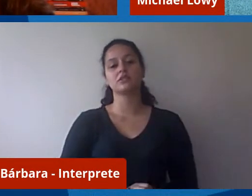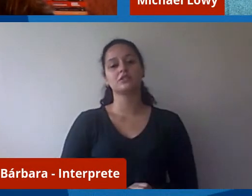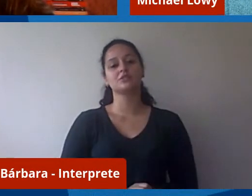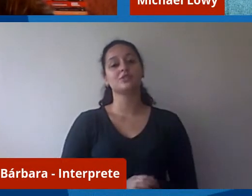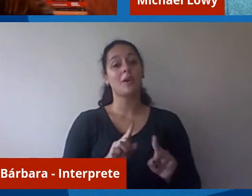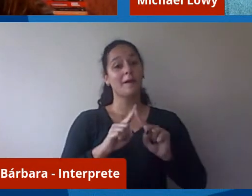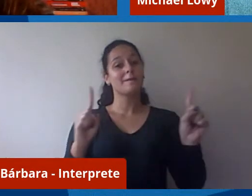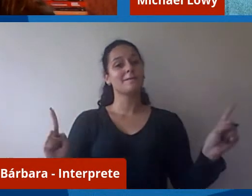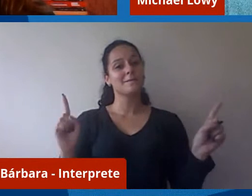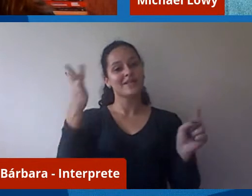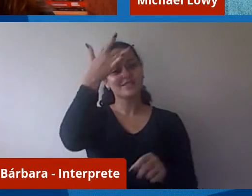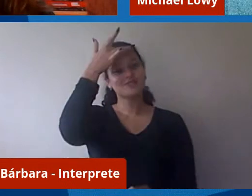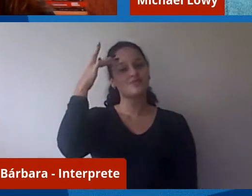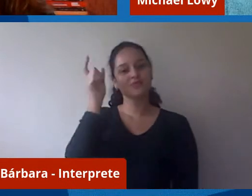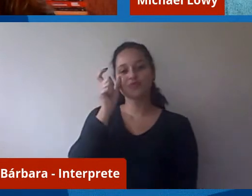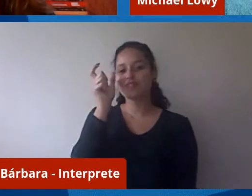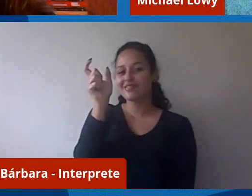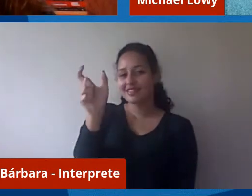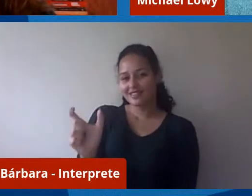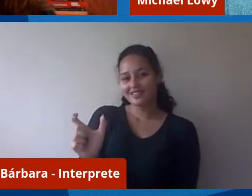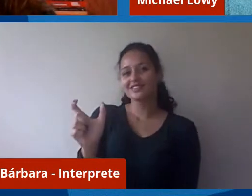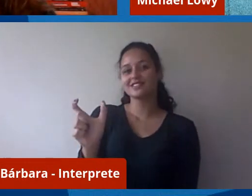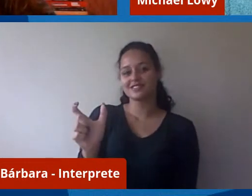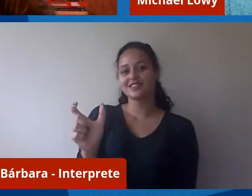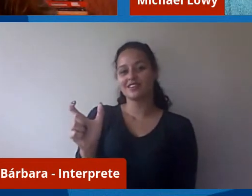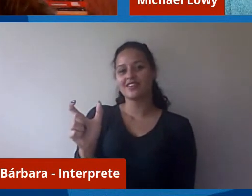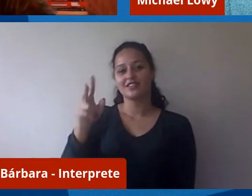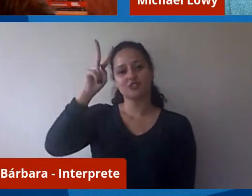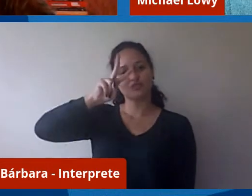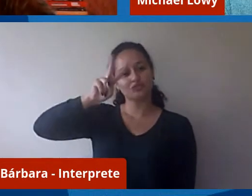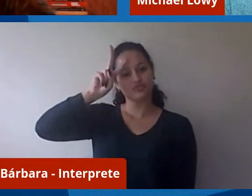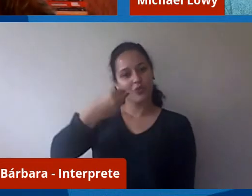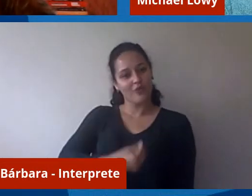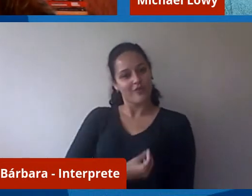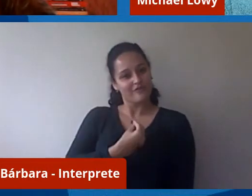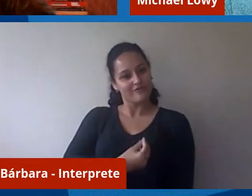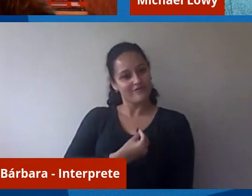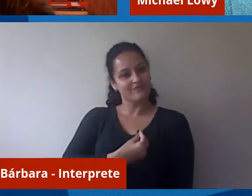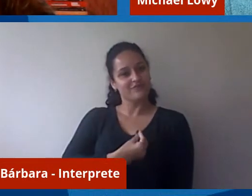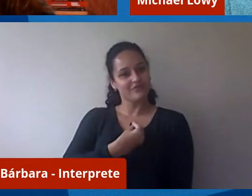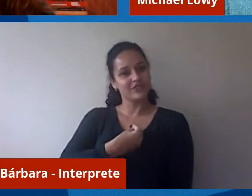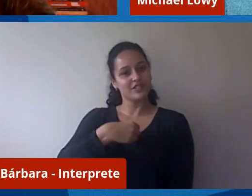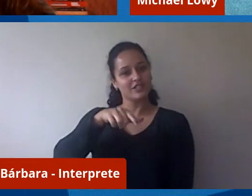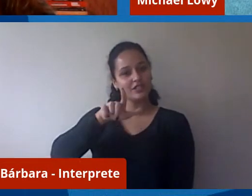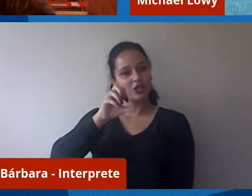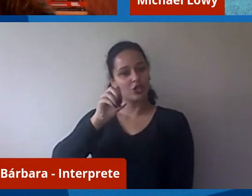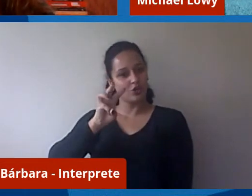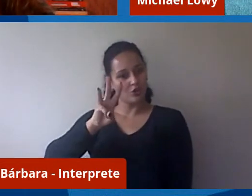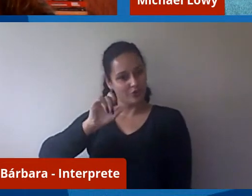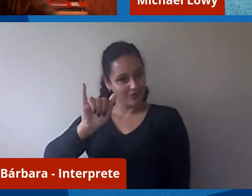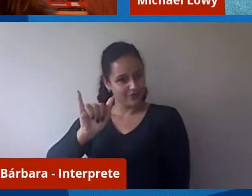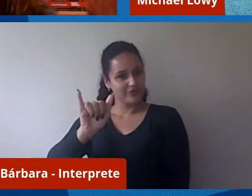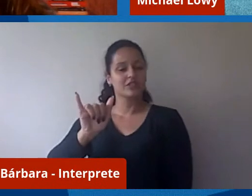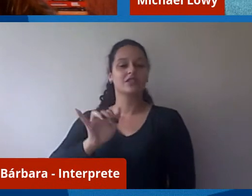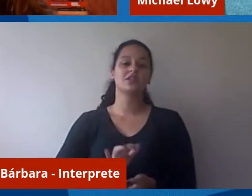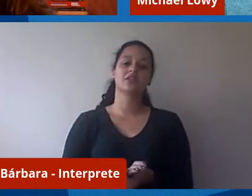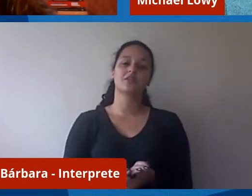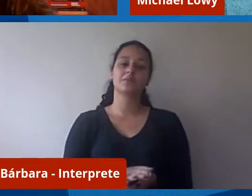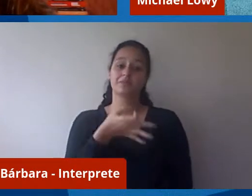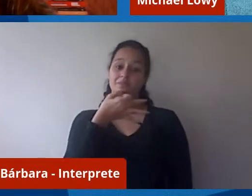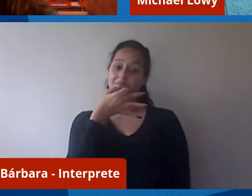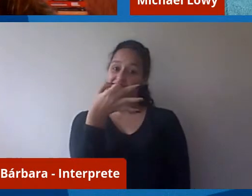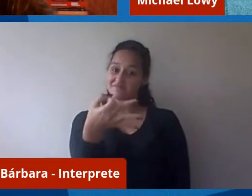da biografia do professor Lovi e do pensamento dele, eu sugiro um